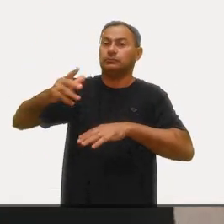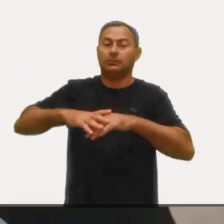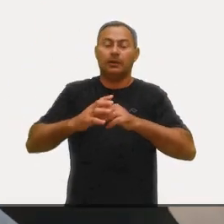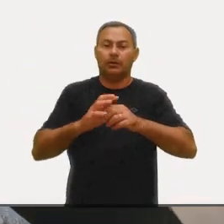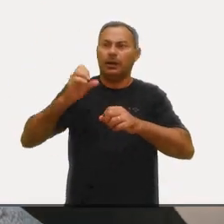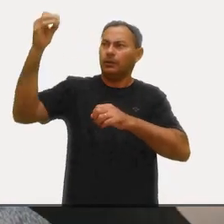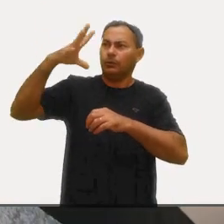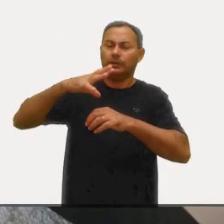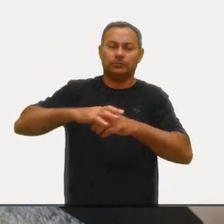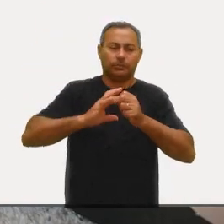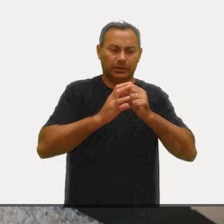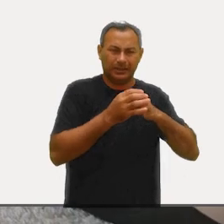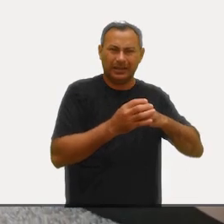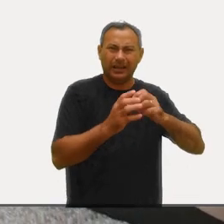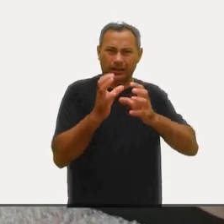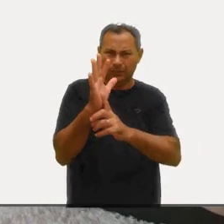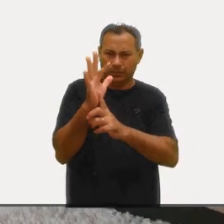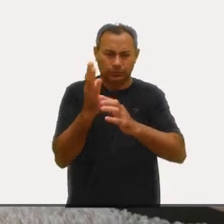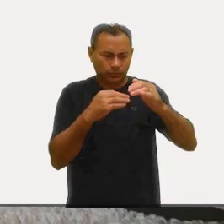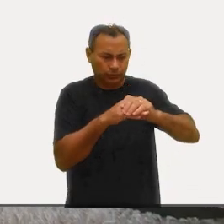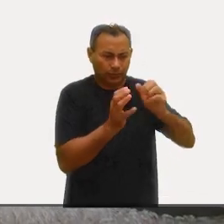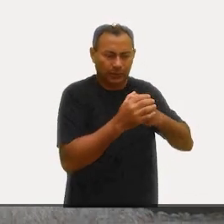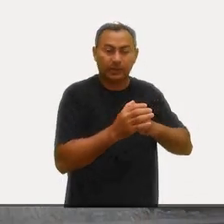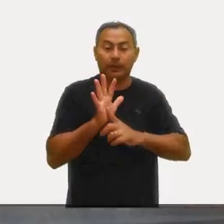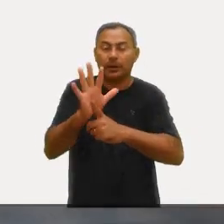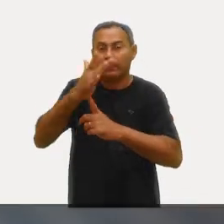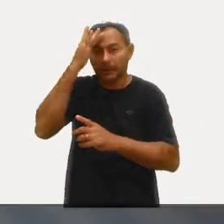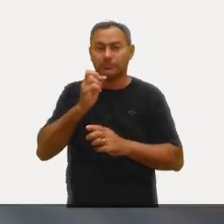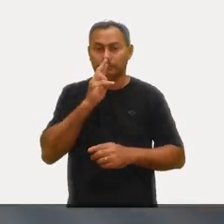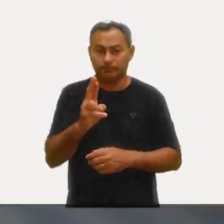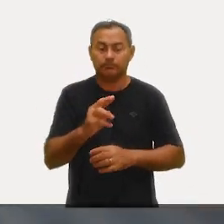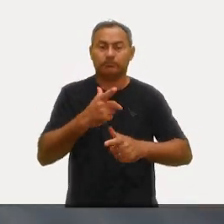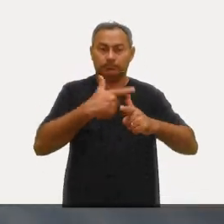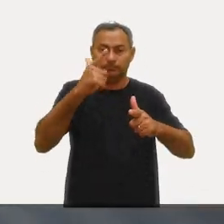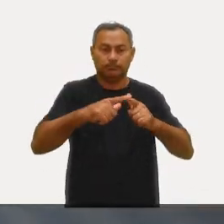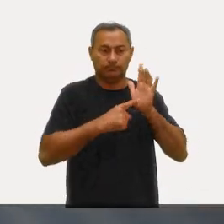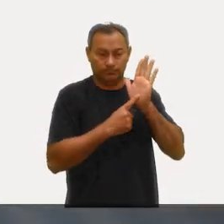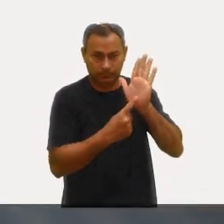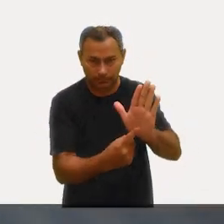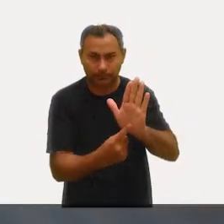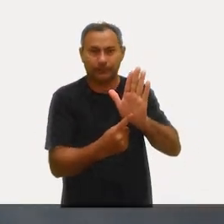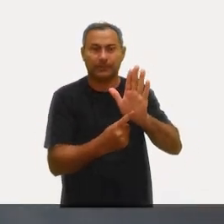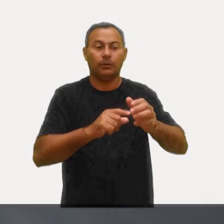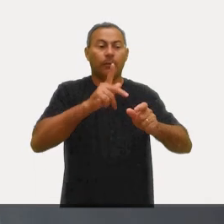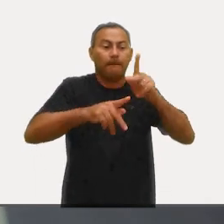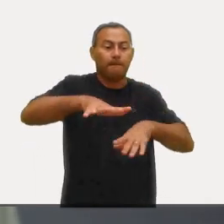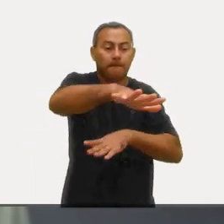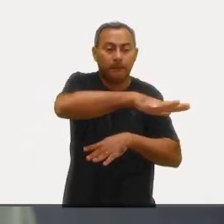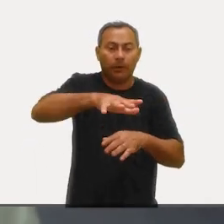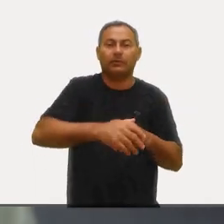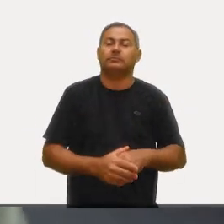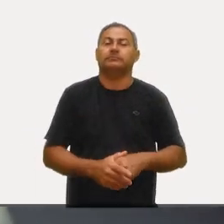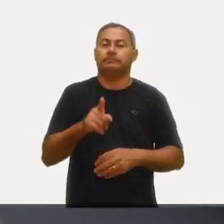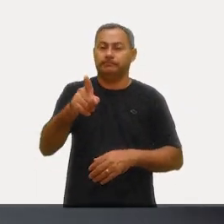que não se pode esconder e uma candeia que ilumina todos, a solução e a resposta dele para os problemas representados nas